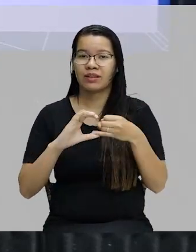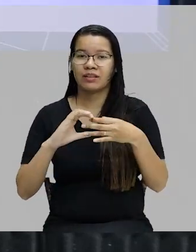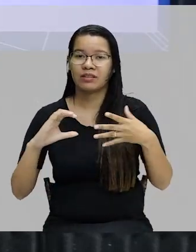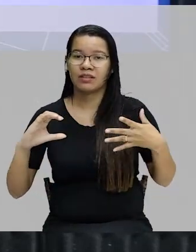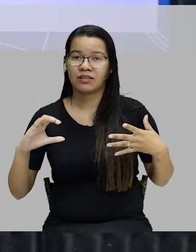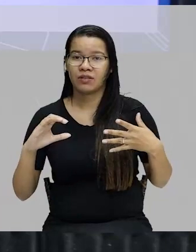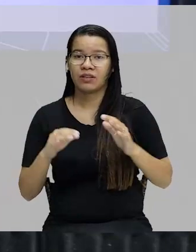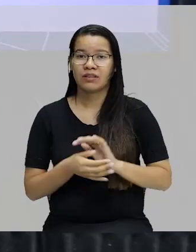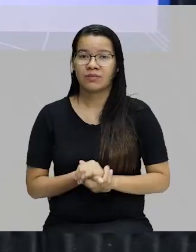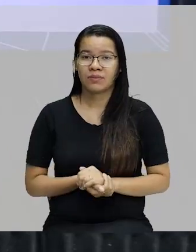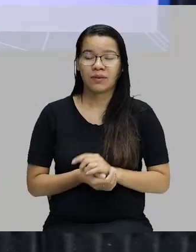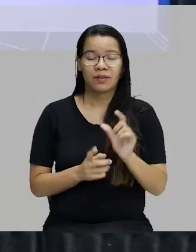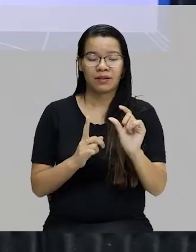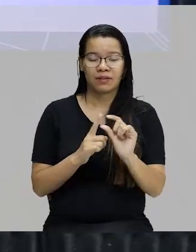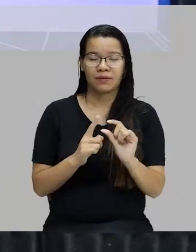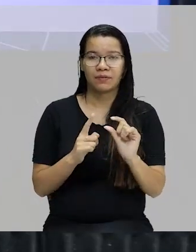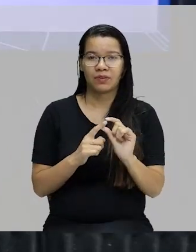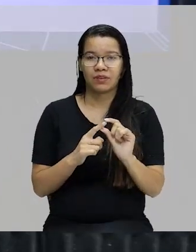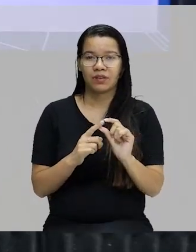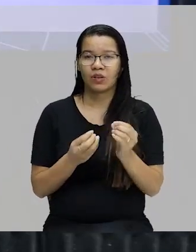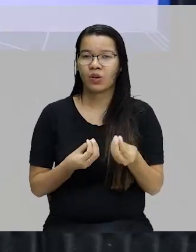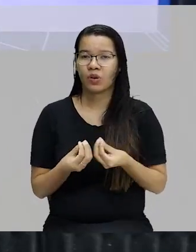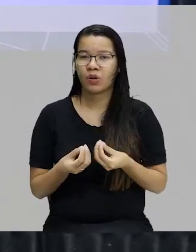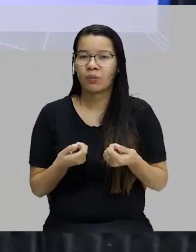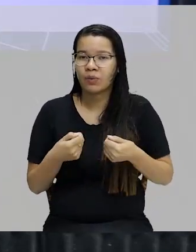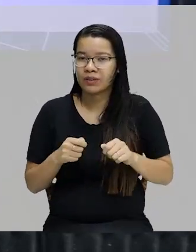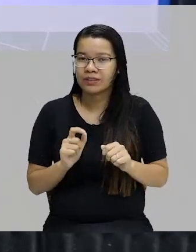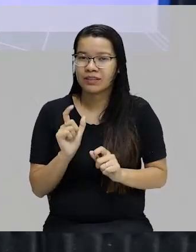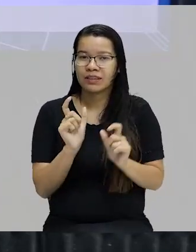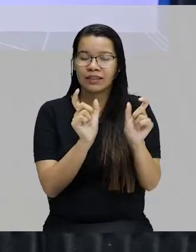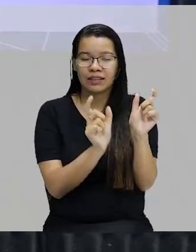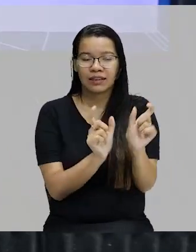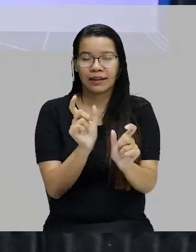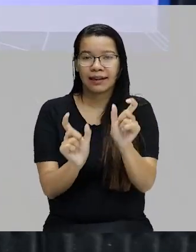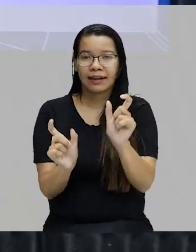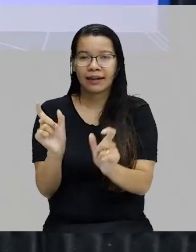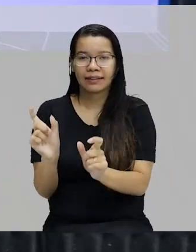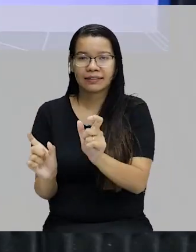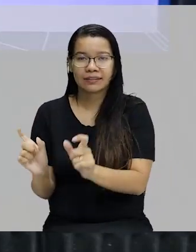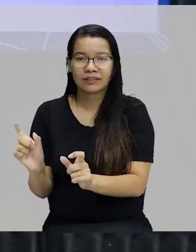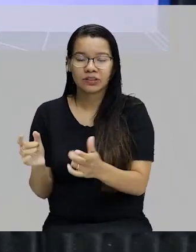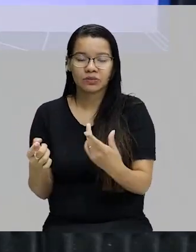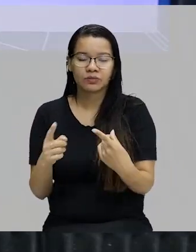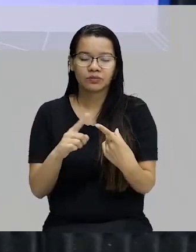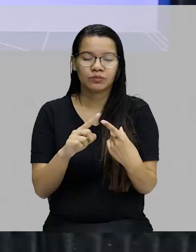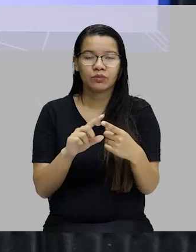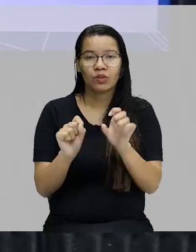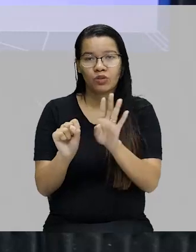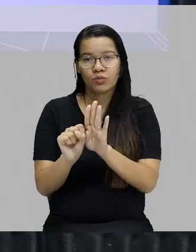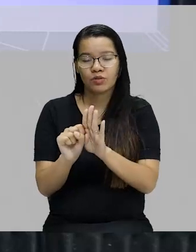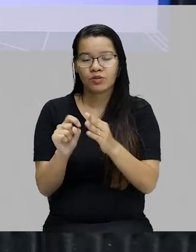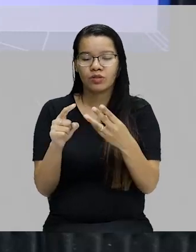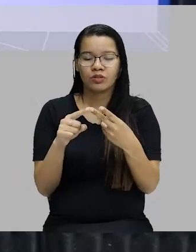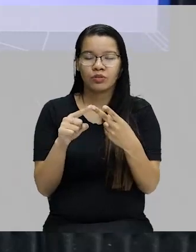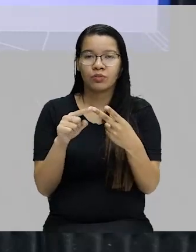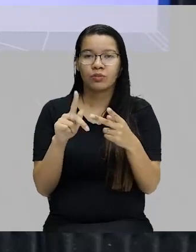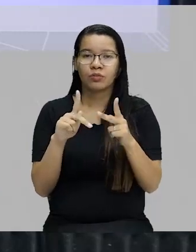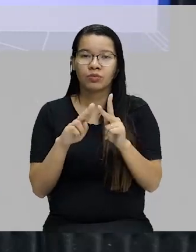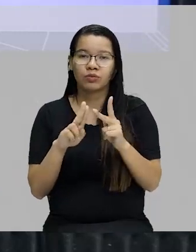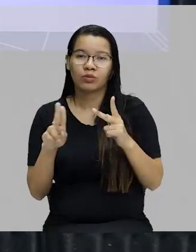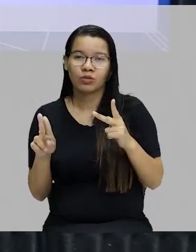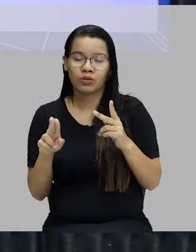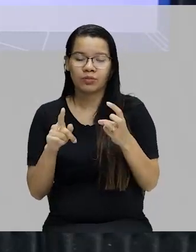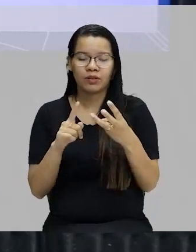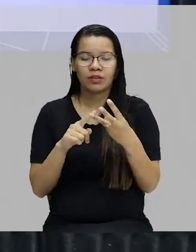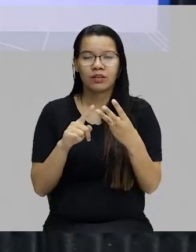aquelas palavras desempenham, como elas podem ser categorizadas. Substantivo, pronome,